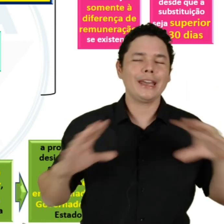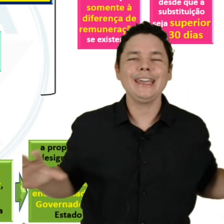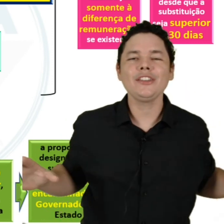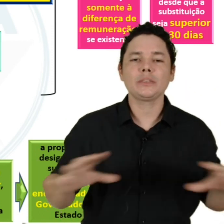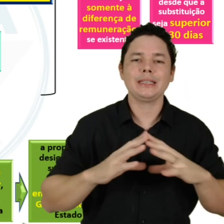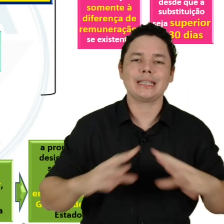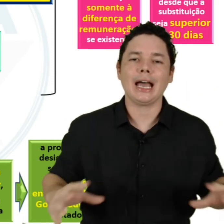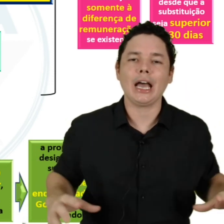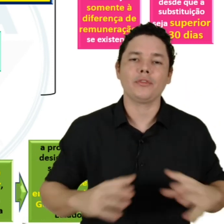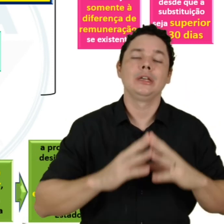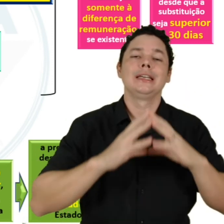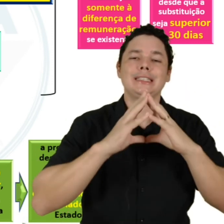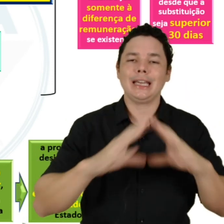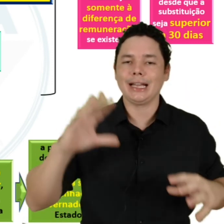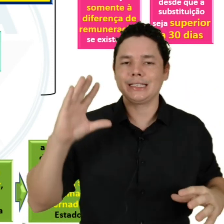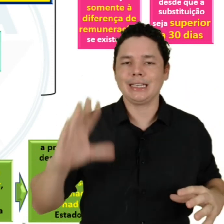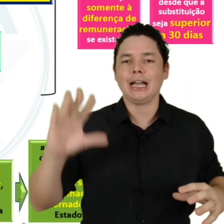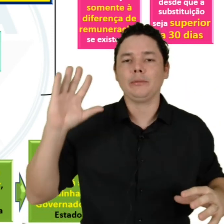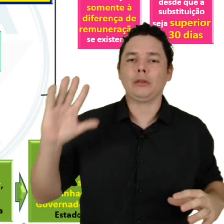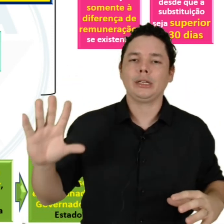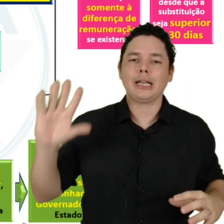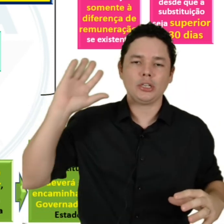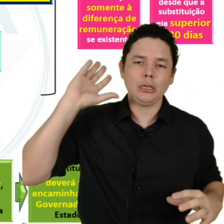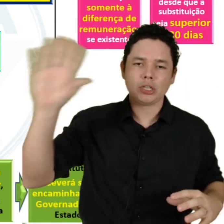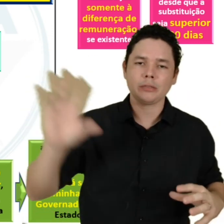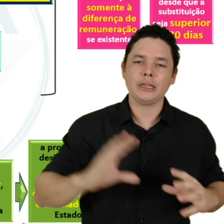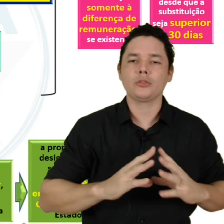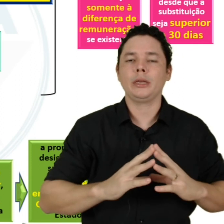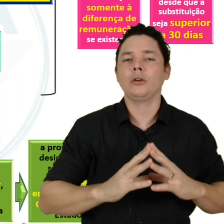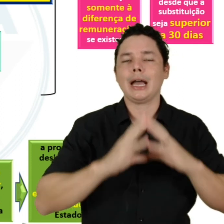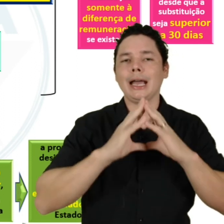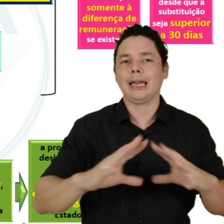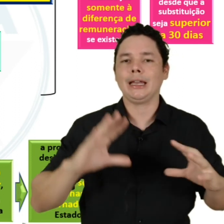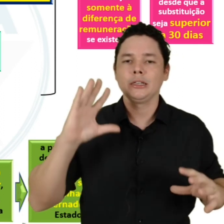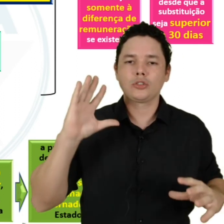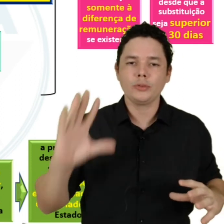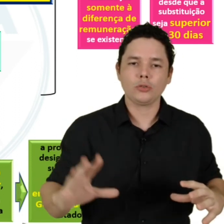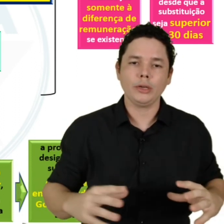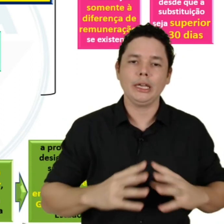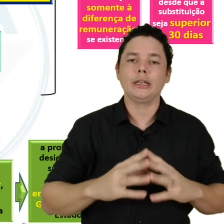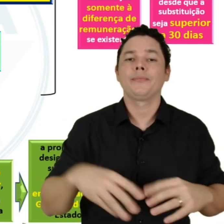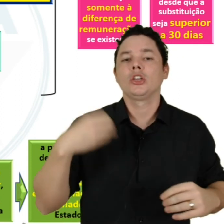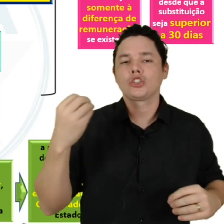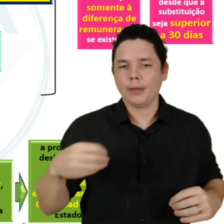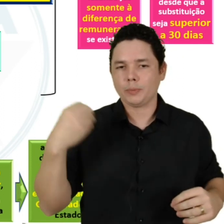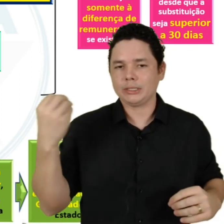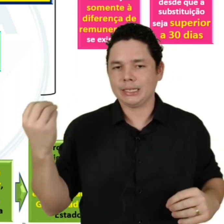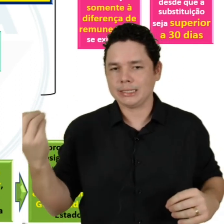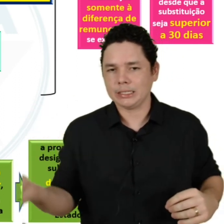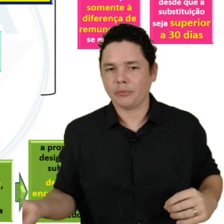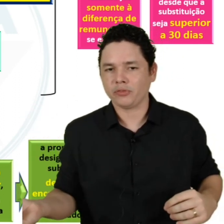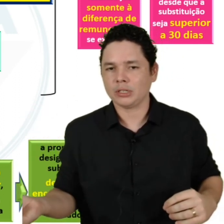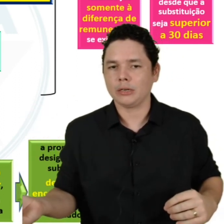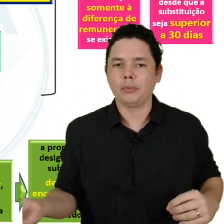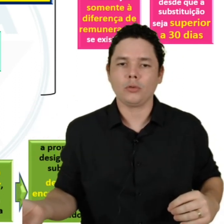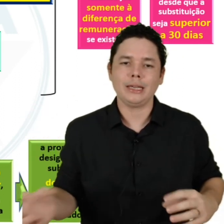for indispensável. Será designado pela autoridade imediatamente superior àquela substituída. Somente pode ser exercida